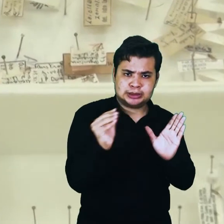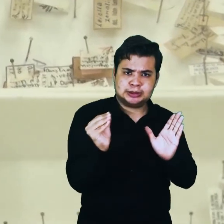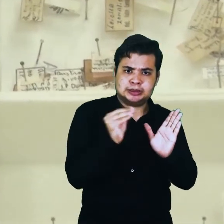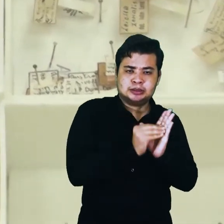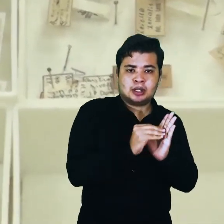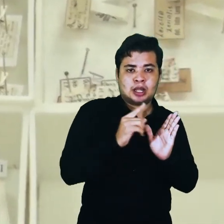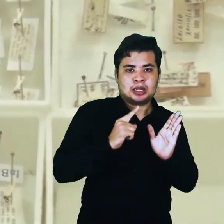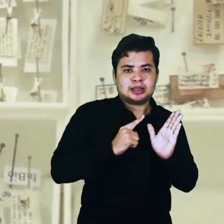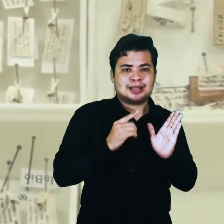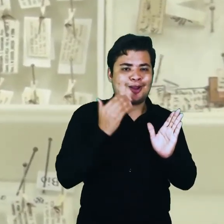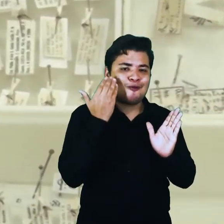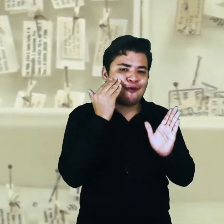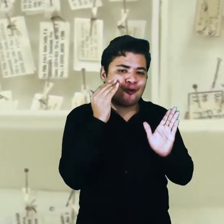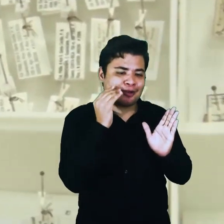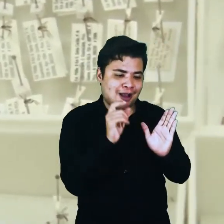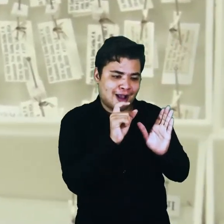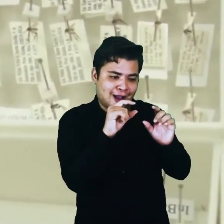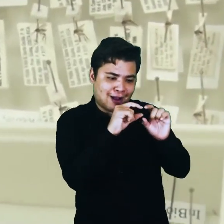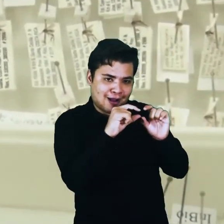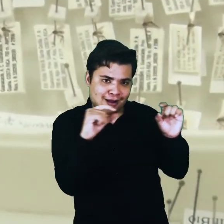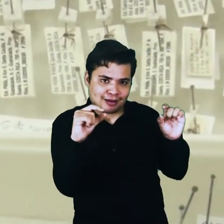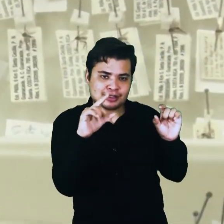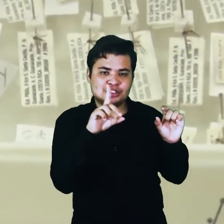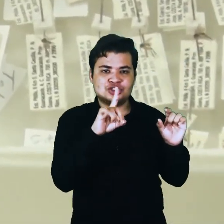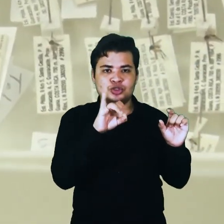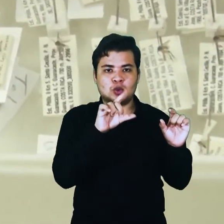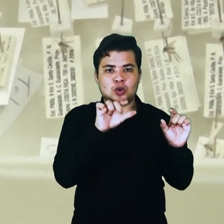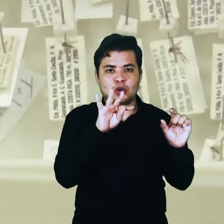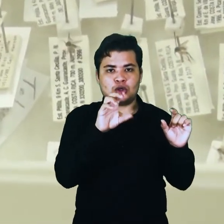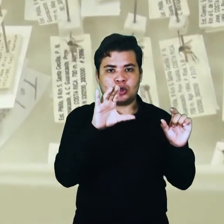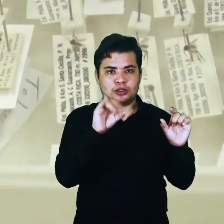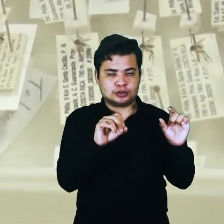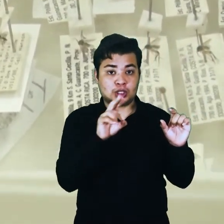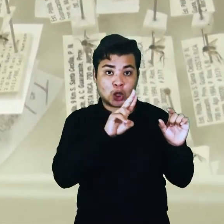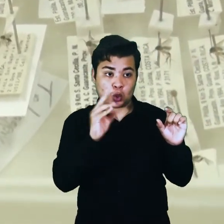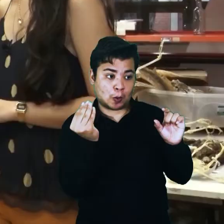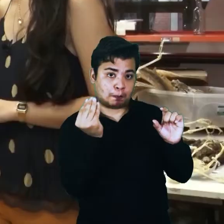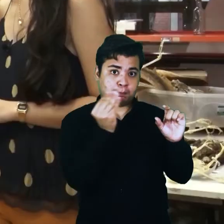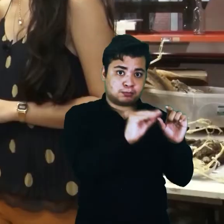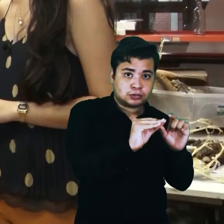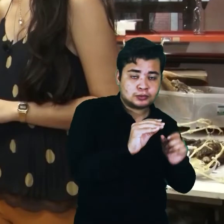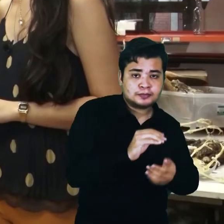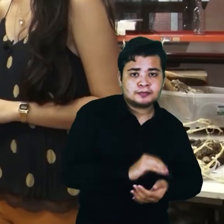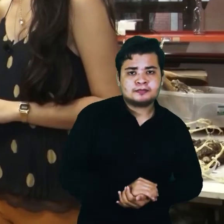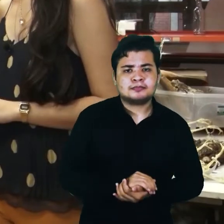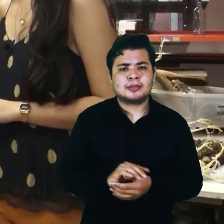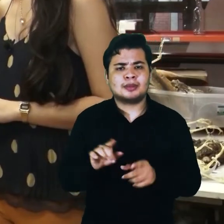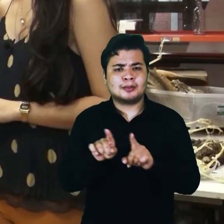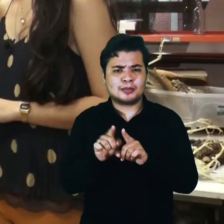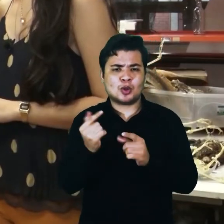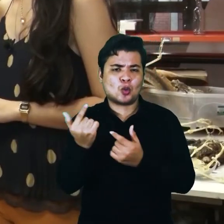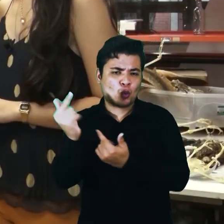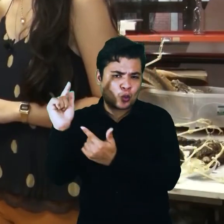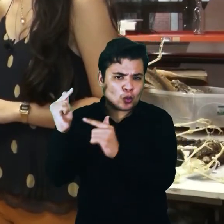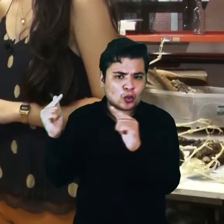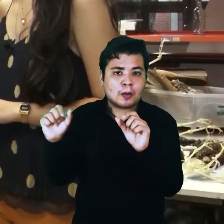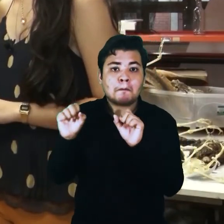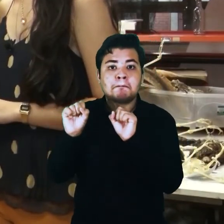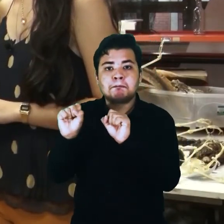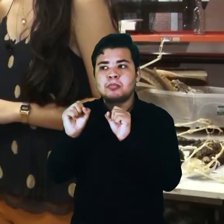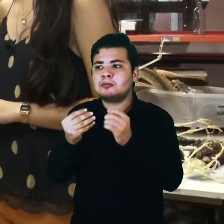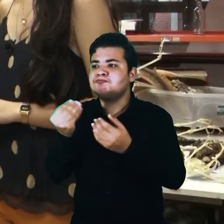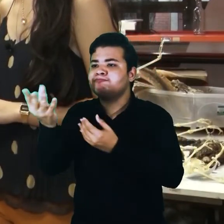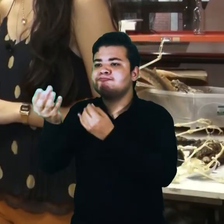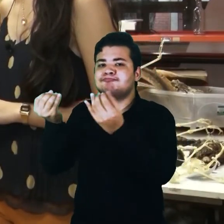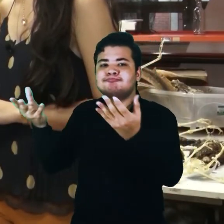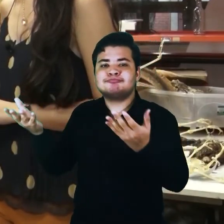etiquetas rosinhas, chamado de holótipo, ele vai fixar o nome, e os outros exemplares a gente pode distribuir para as coleções do